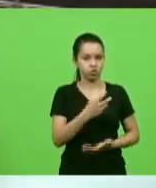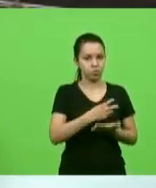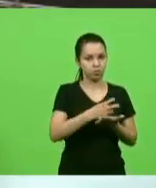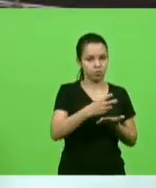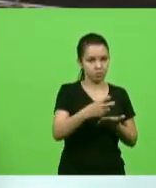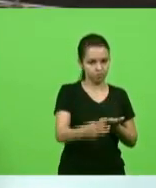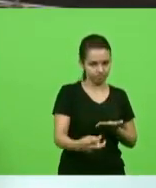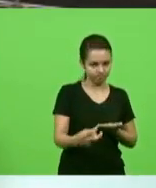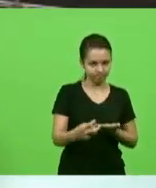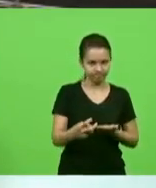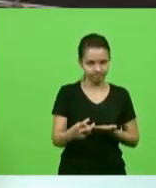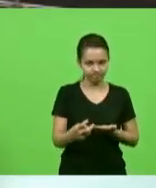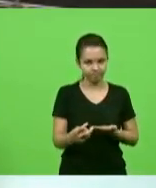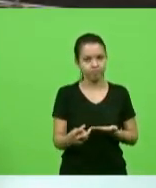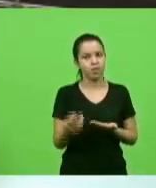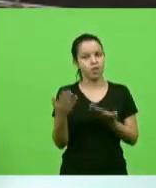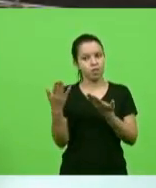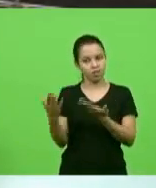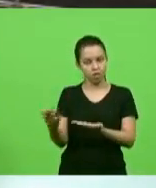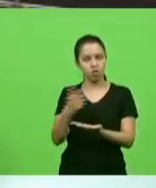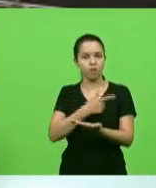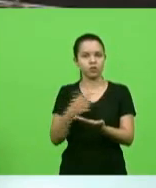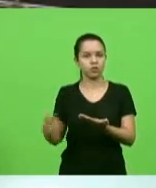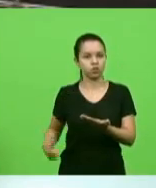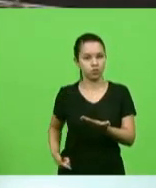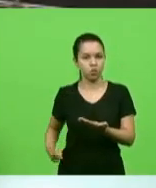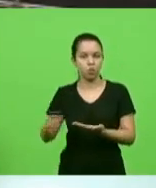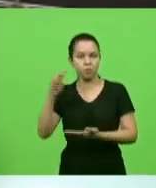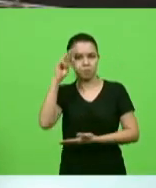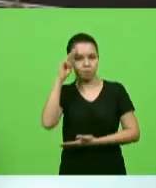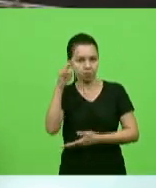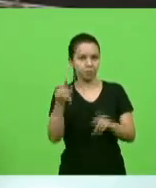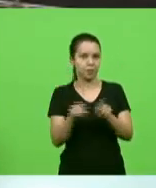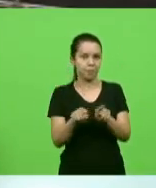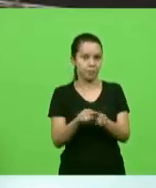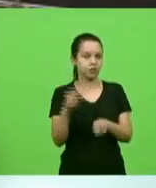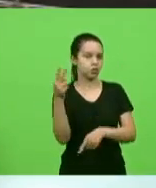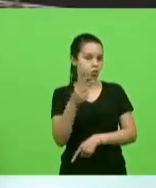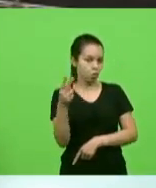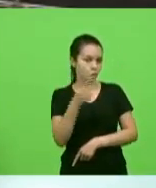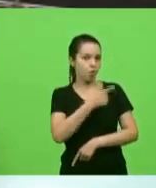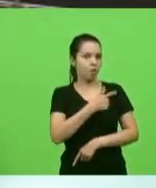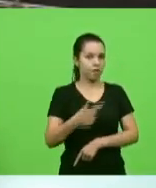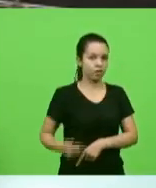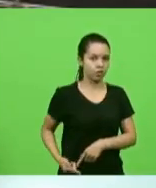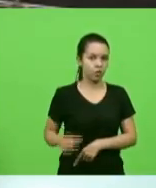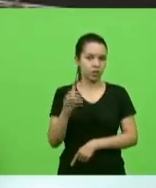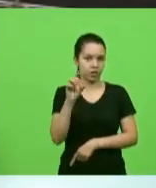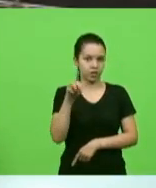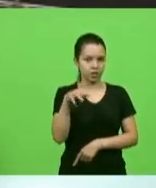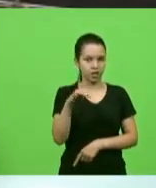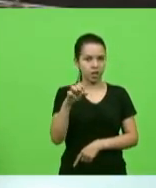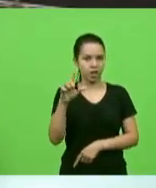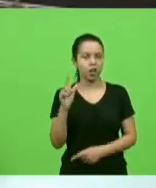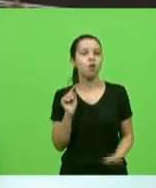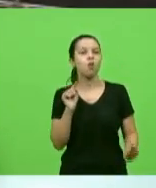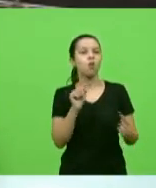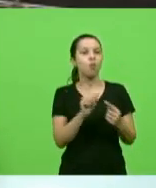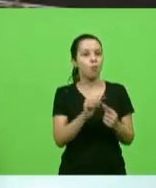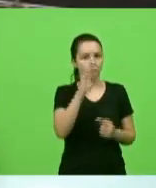governador do estado e da vice governador da minha rede tendo como fulcro